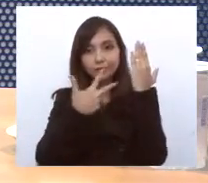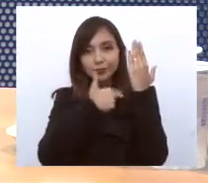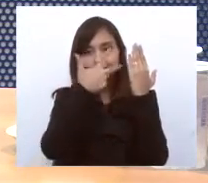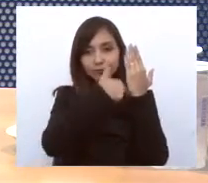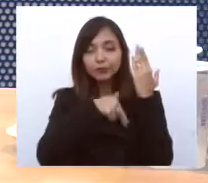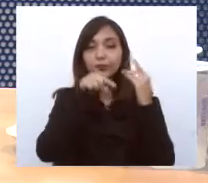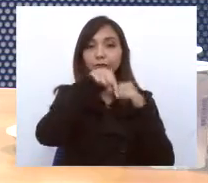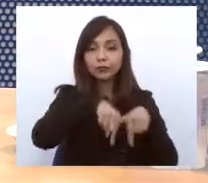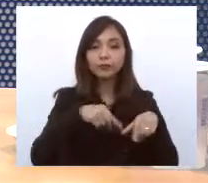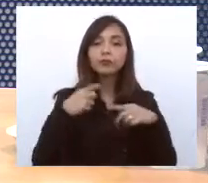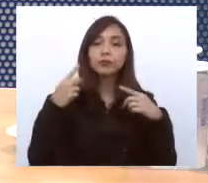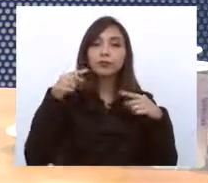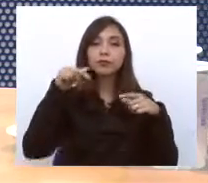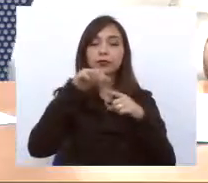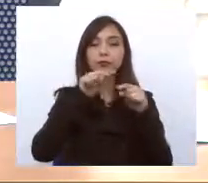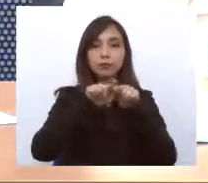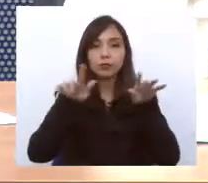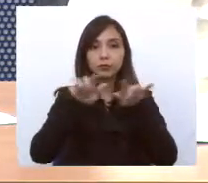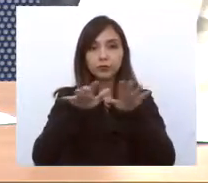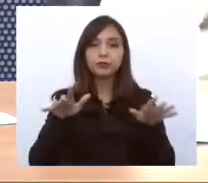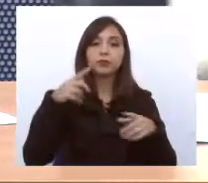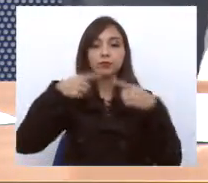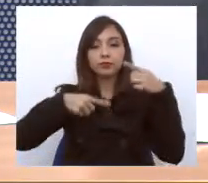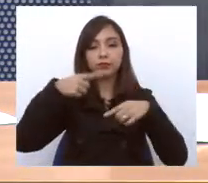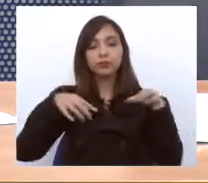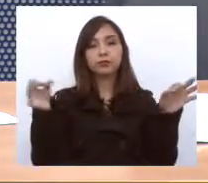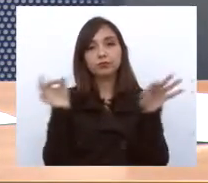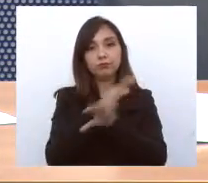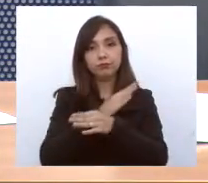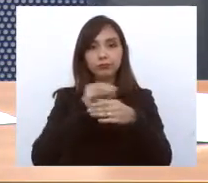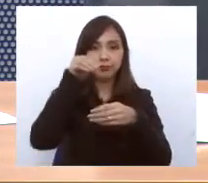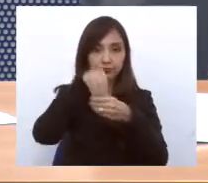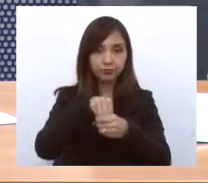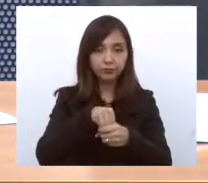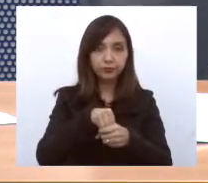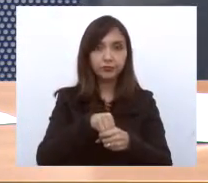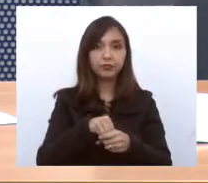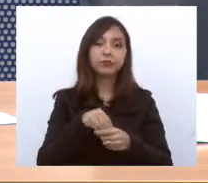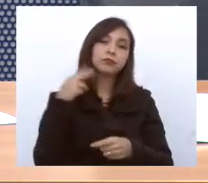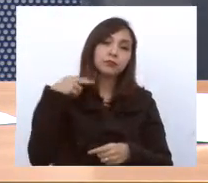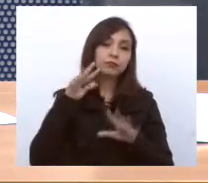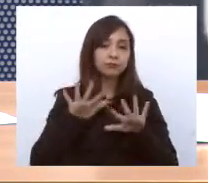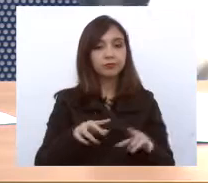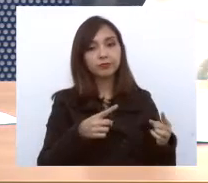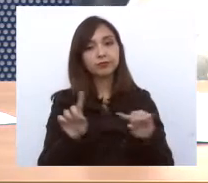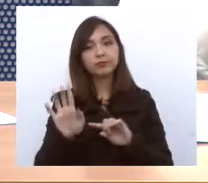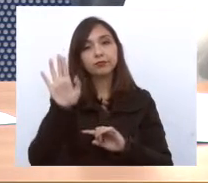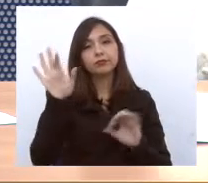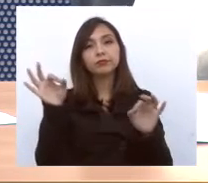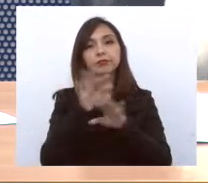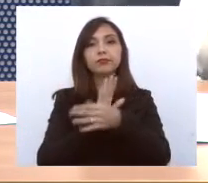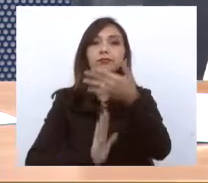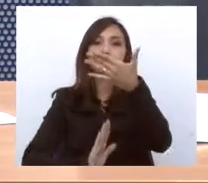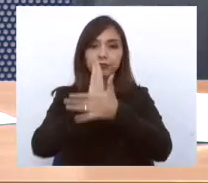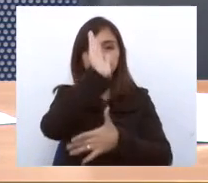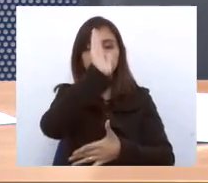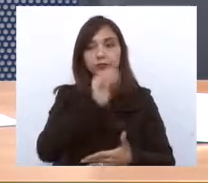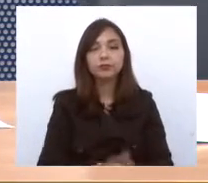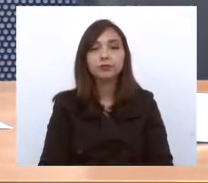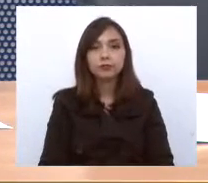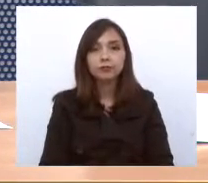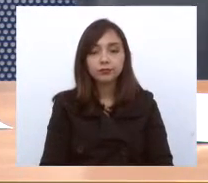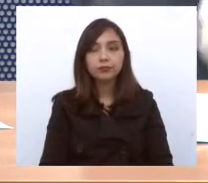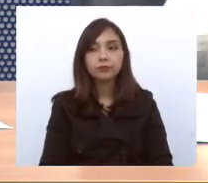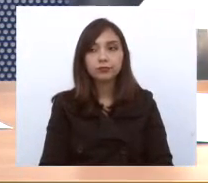Guarulhos. Autor, vereador Heleno Metalúrgico. Em discussão, encerrada a discussão e votação. Os vereadores favoráveis permaneçam em comissão, os contrários manifestem. Encerrada a votação,